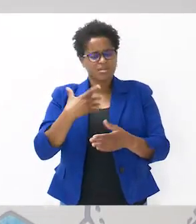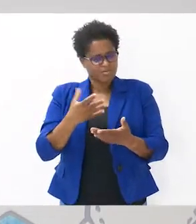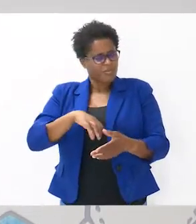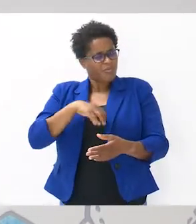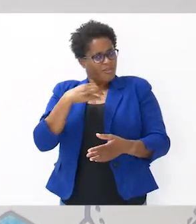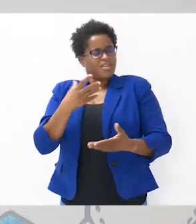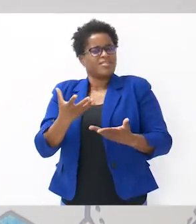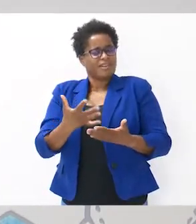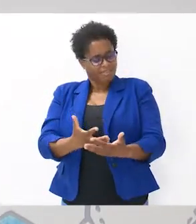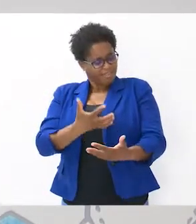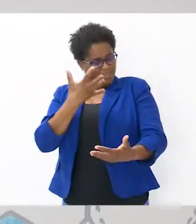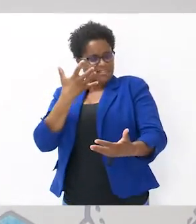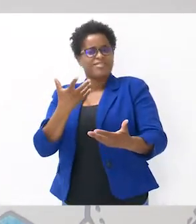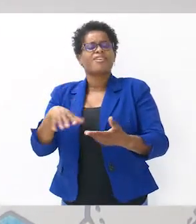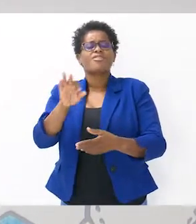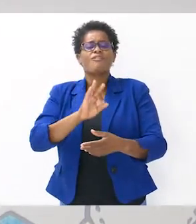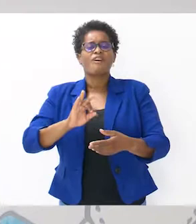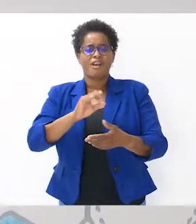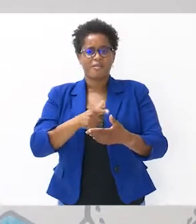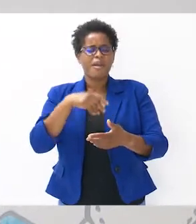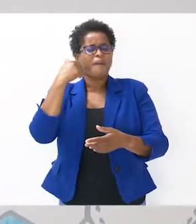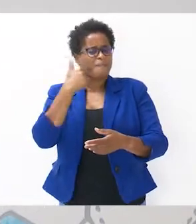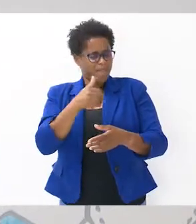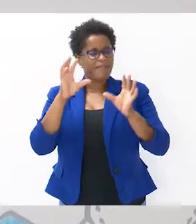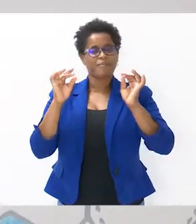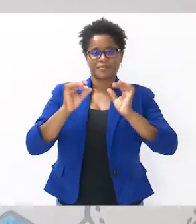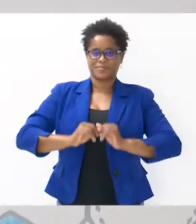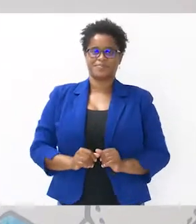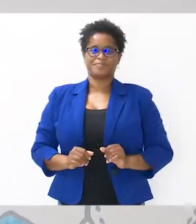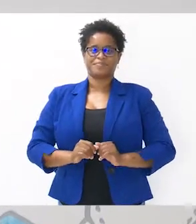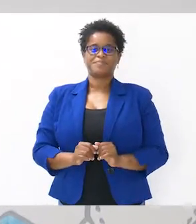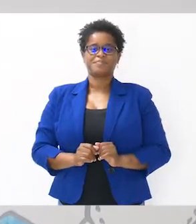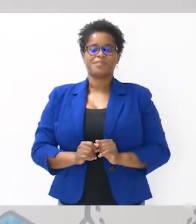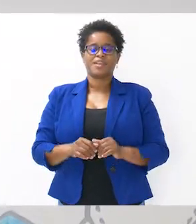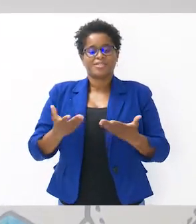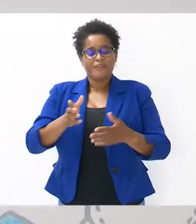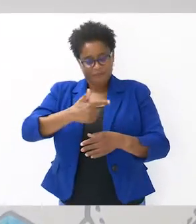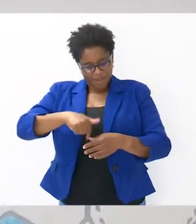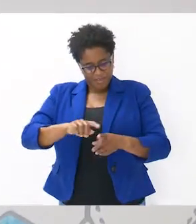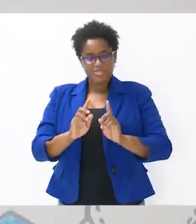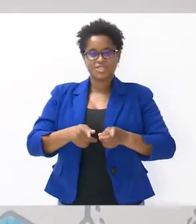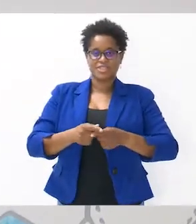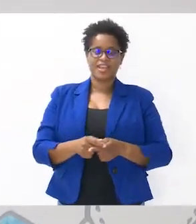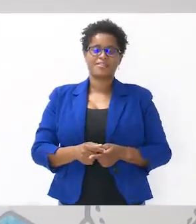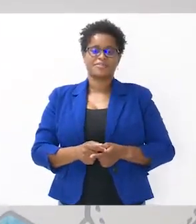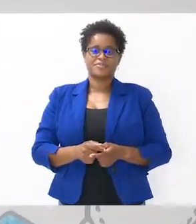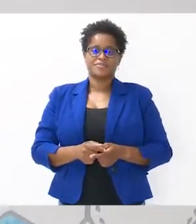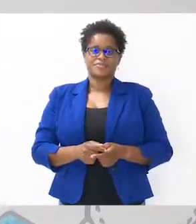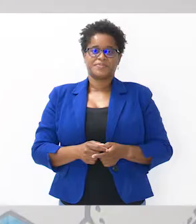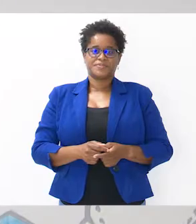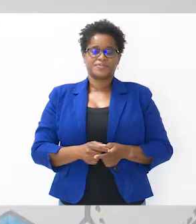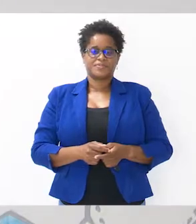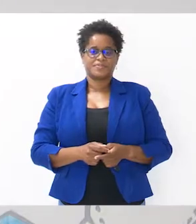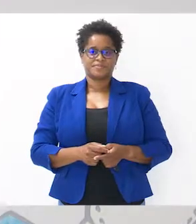de forma atraente, de forma bem divertida. Então vamos lá. Para